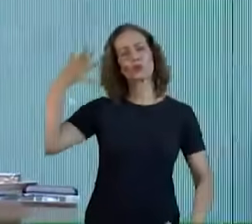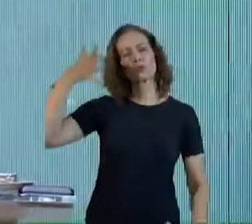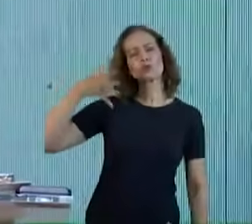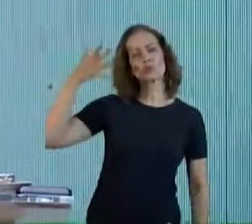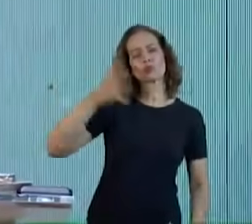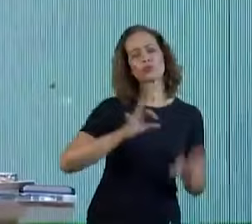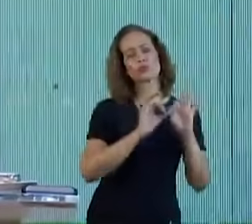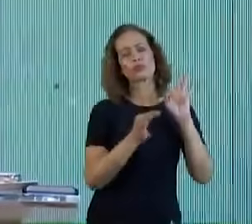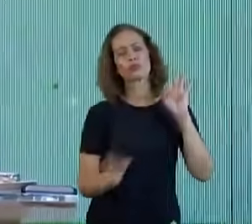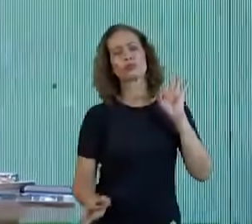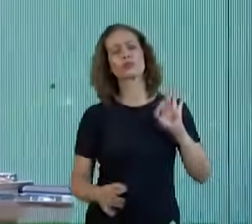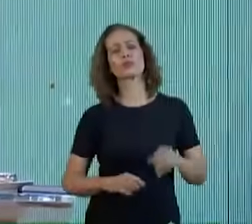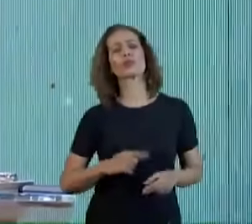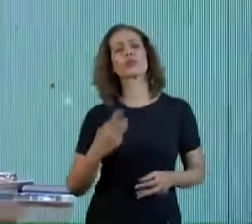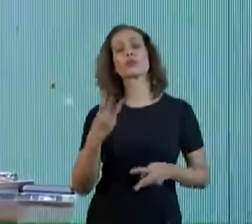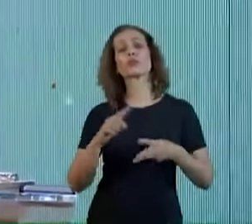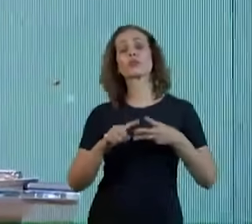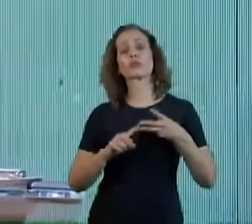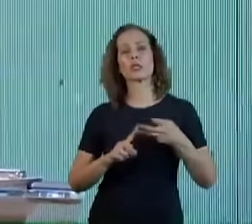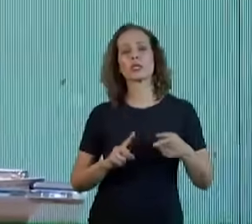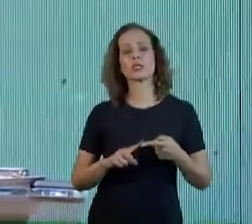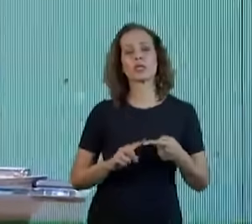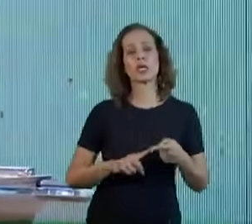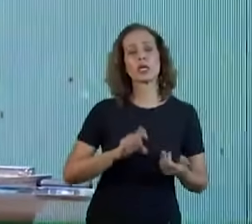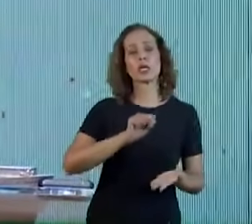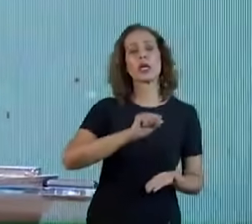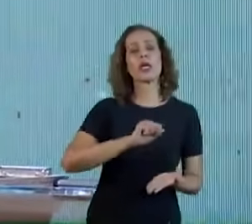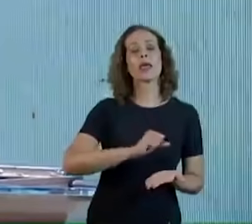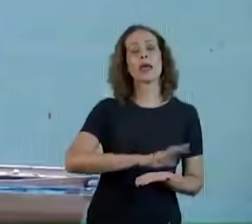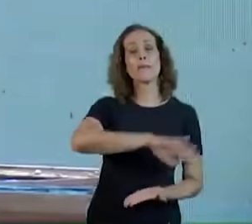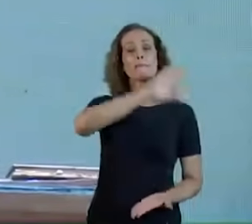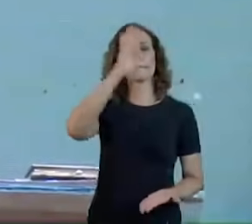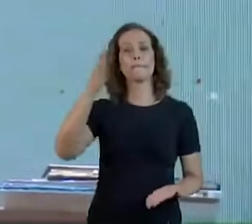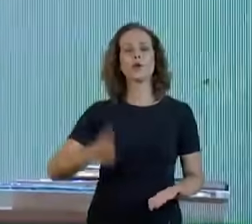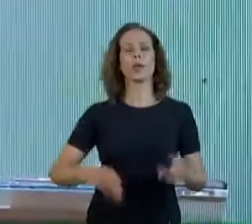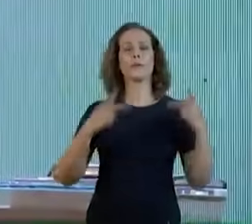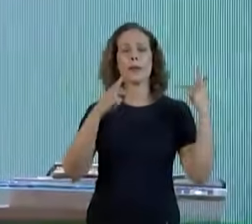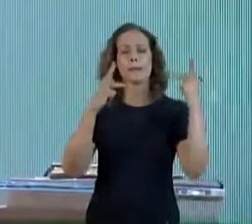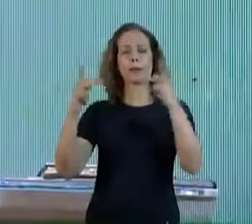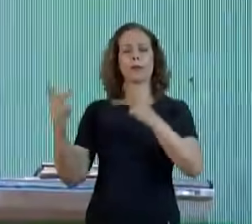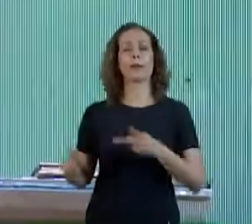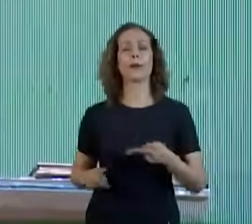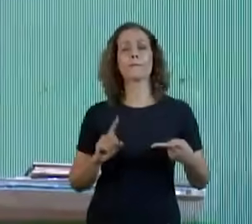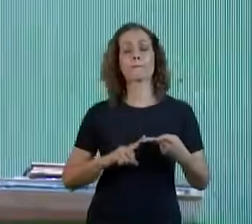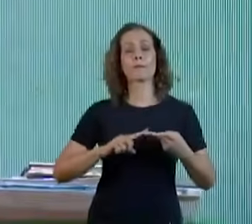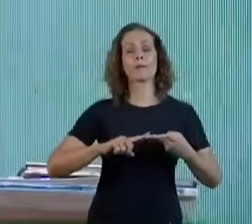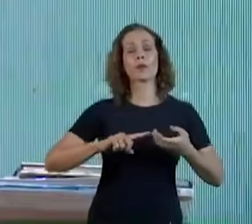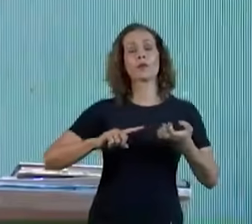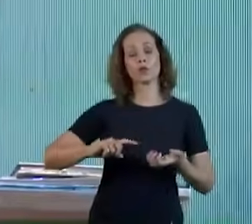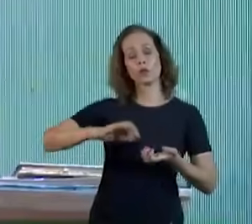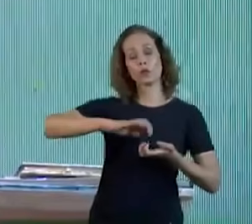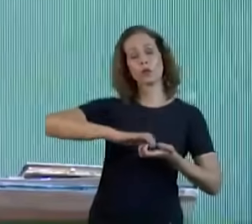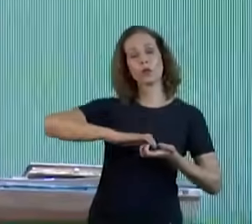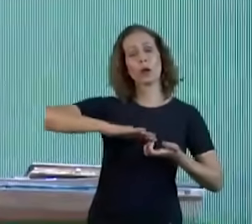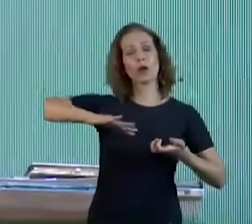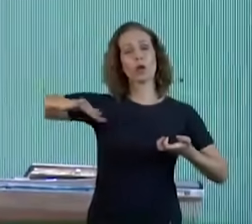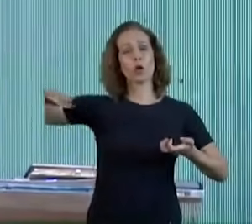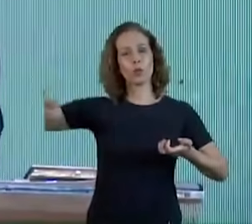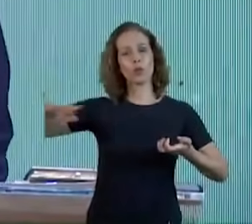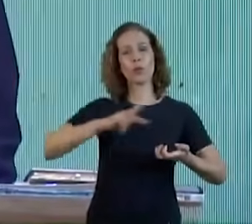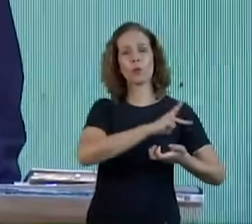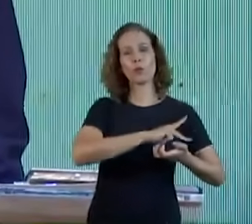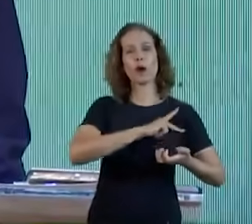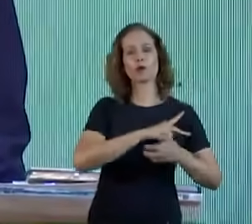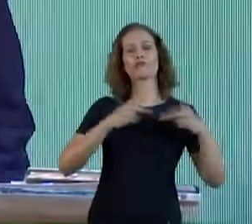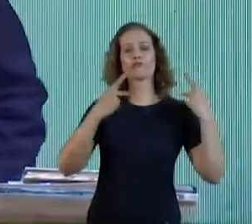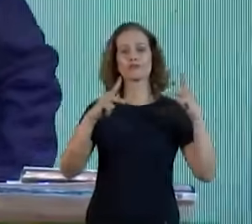discursos da Bíblia são o Sermão da Montanha, o Sermão de Paulo no Areópago e o Sermão de Estevão diante do Sinédrio. E